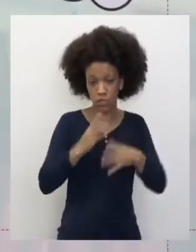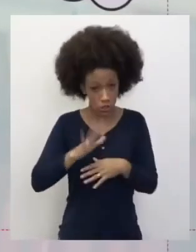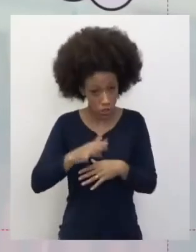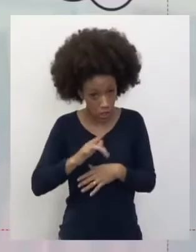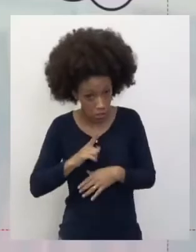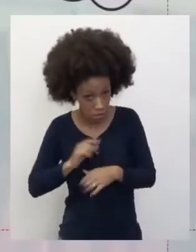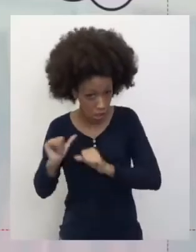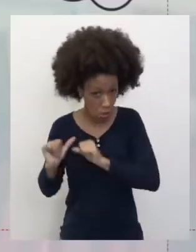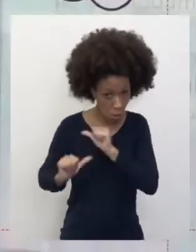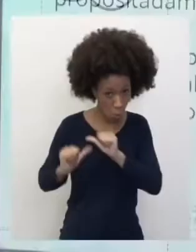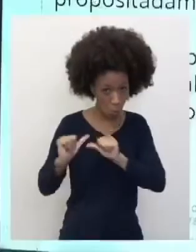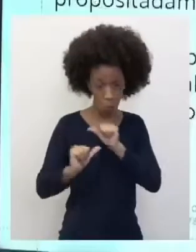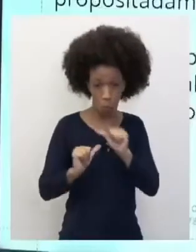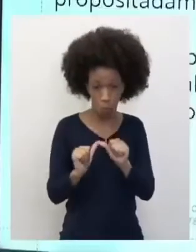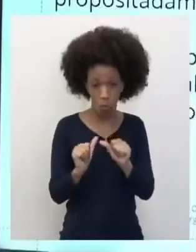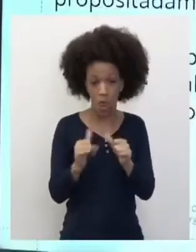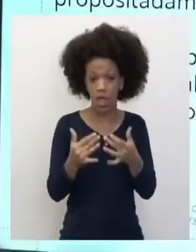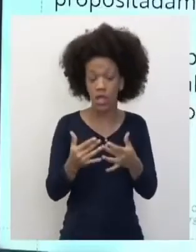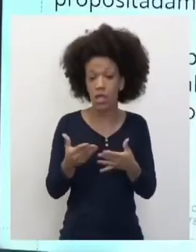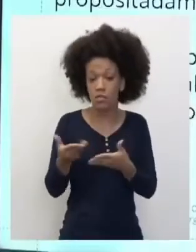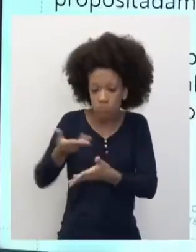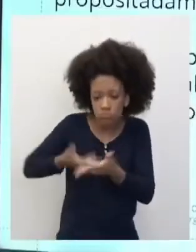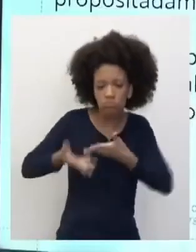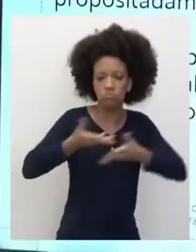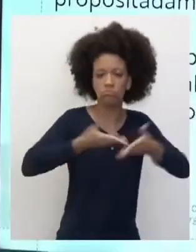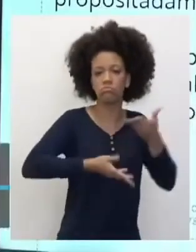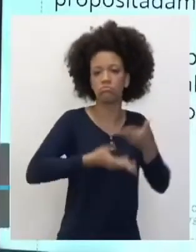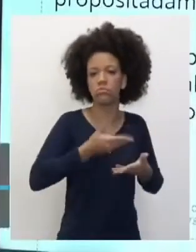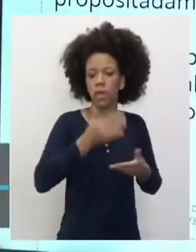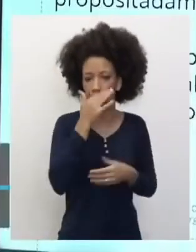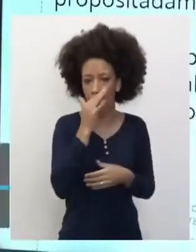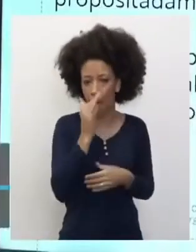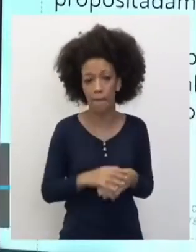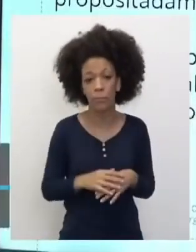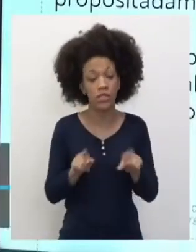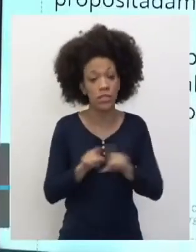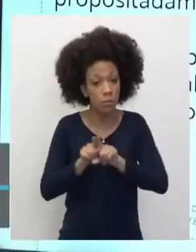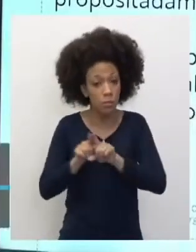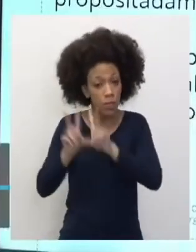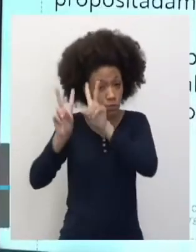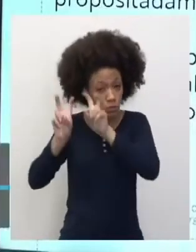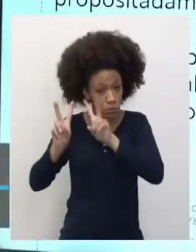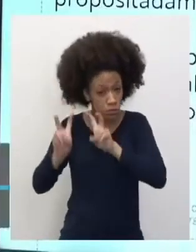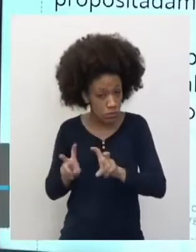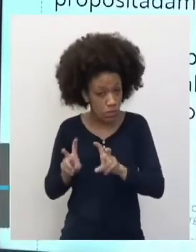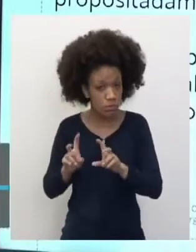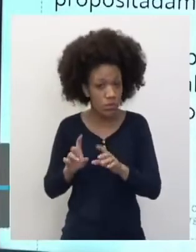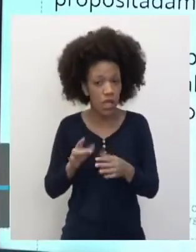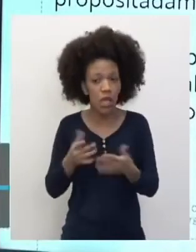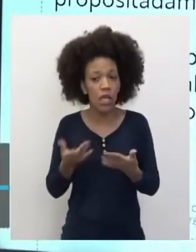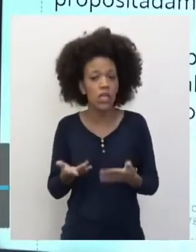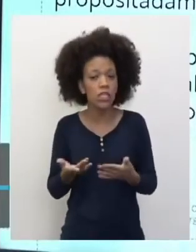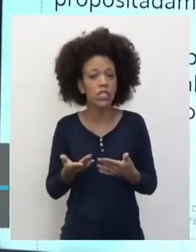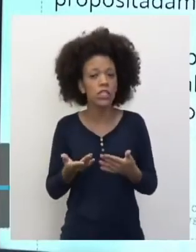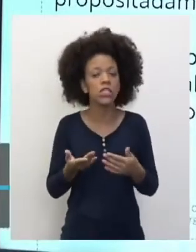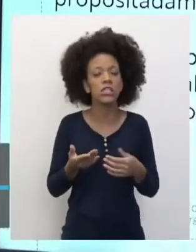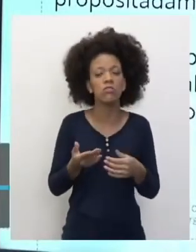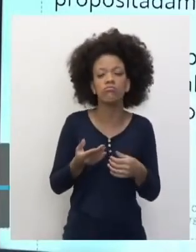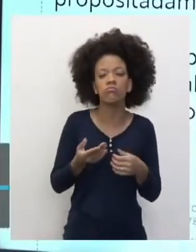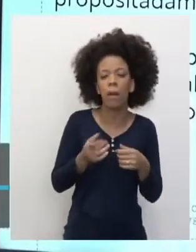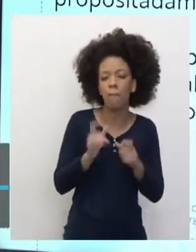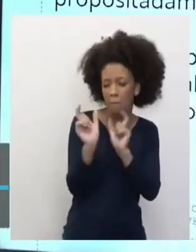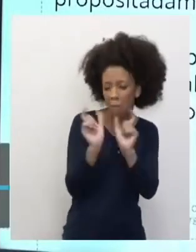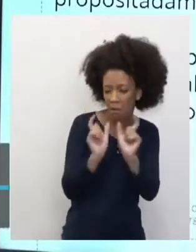certeza de como nós vamos ler, receber essa informação. Os títulos, né, Que adjetivos que são utilizados ali para chamar